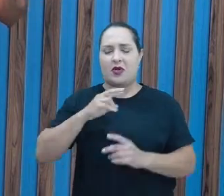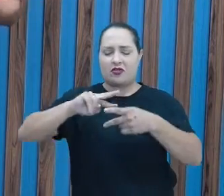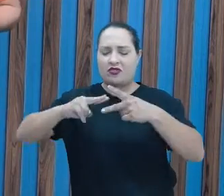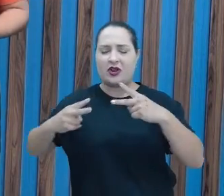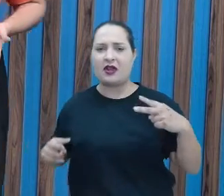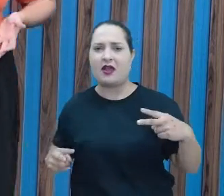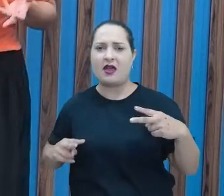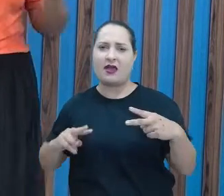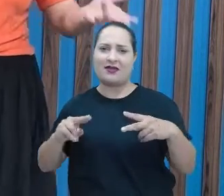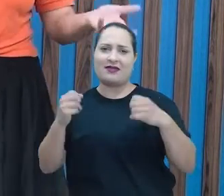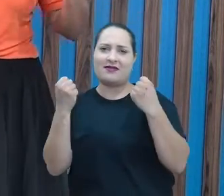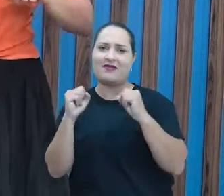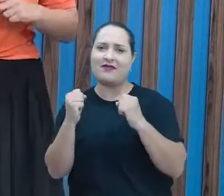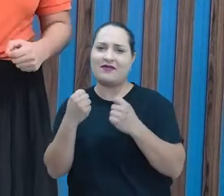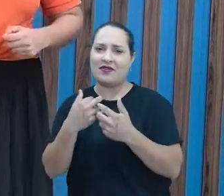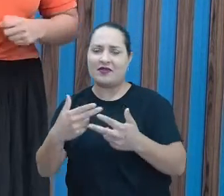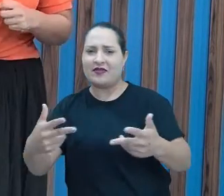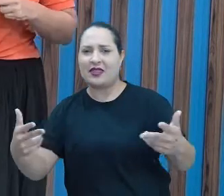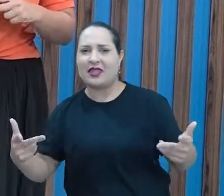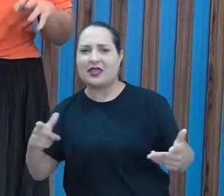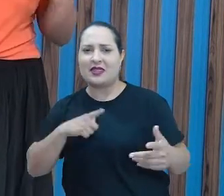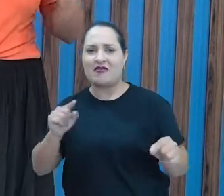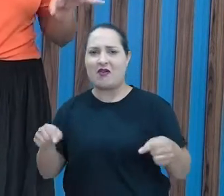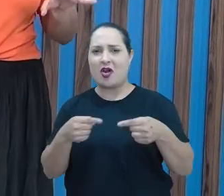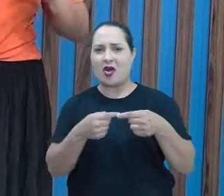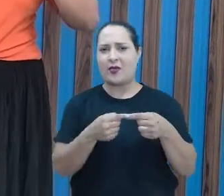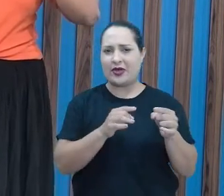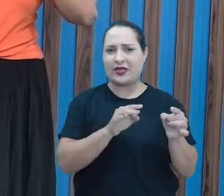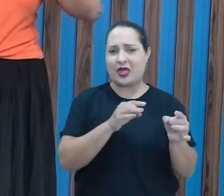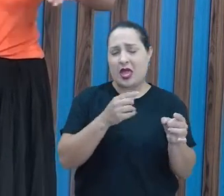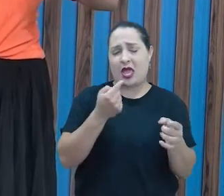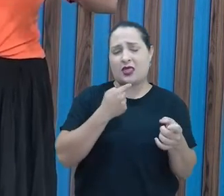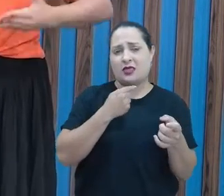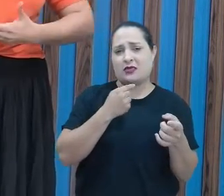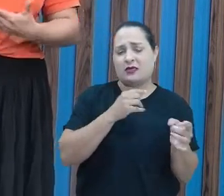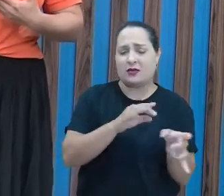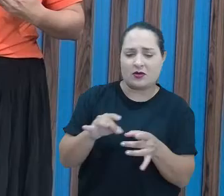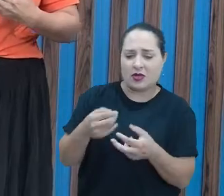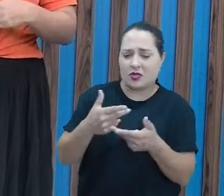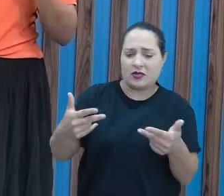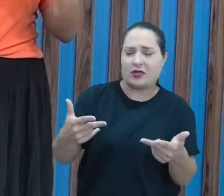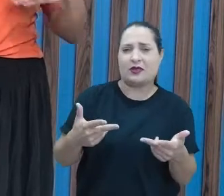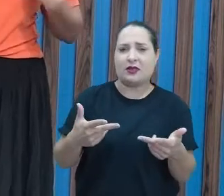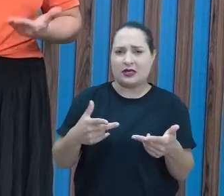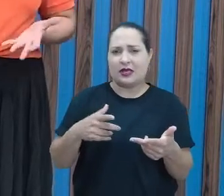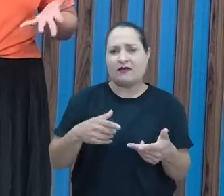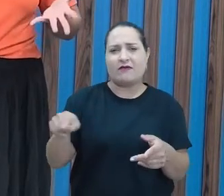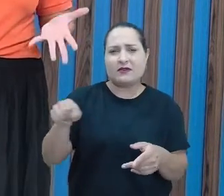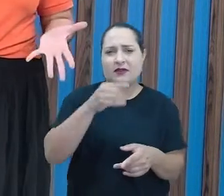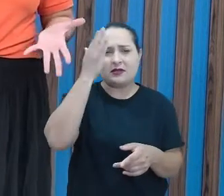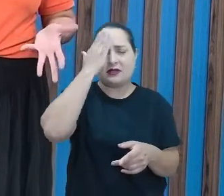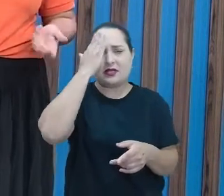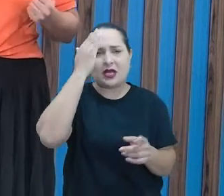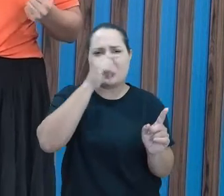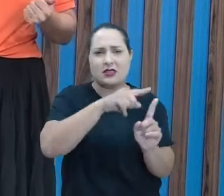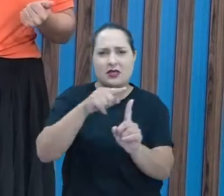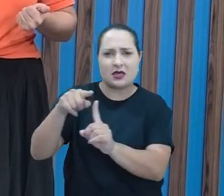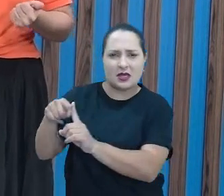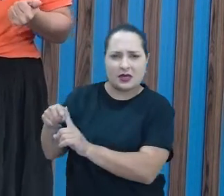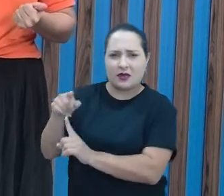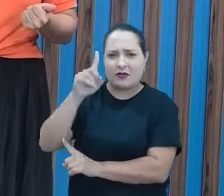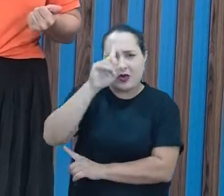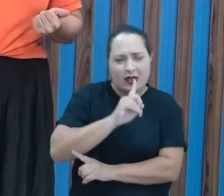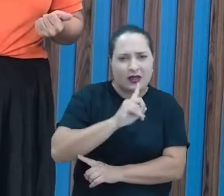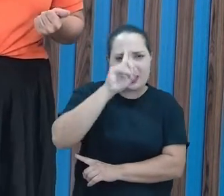dela fosse derivada do produto. Então, entendam, esses estereótipos, essas representações, elas